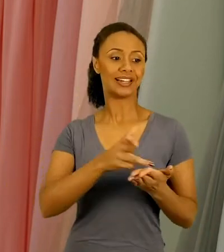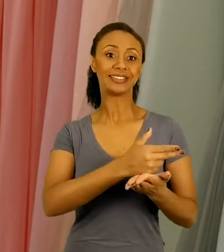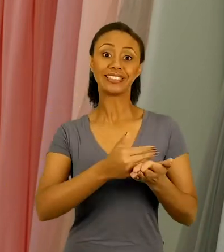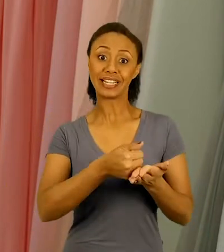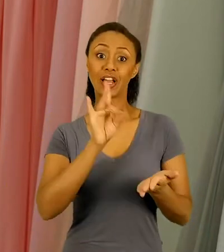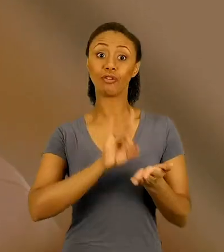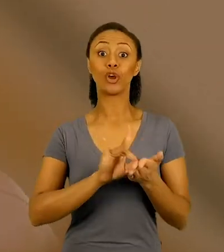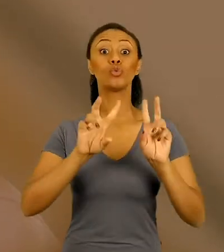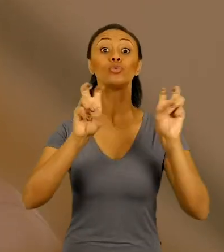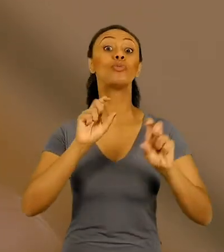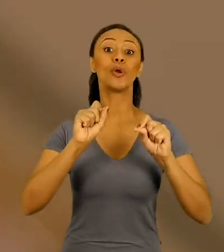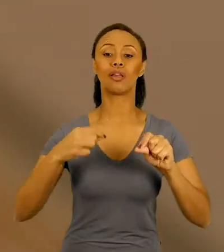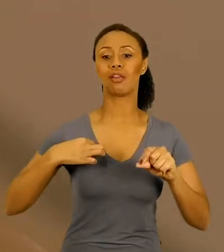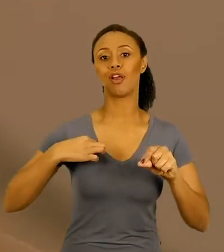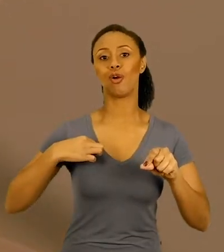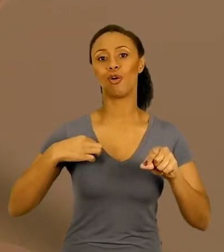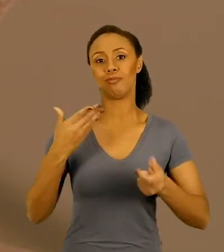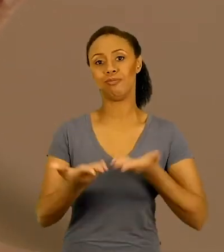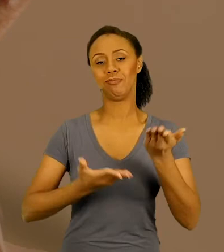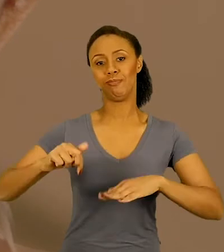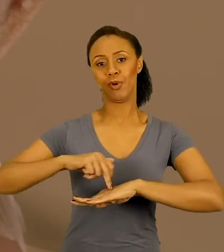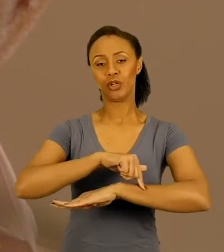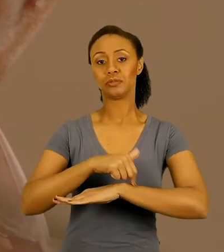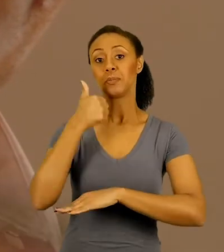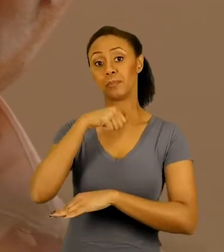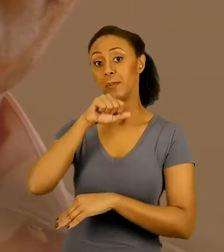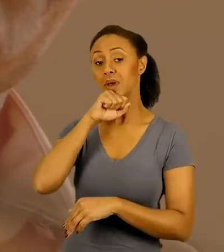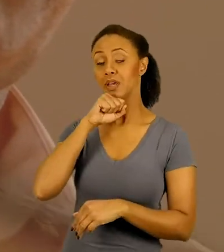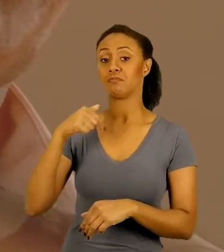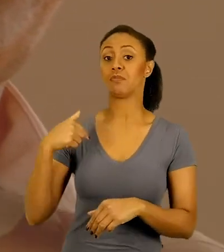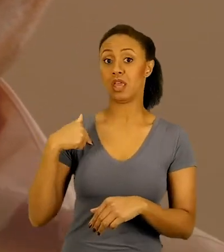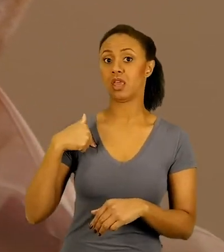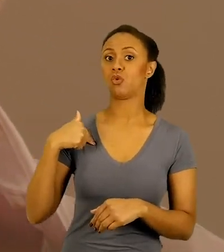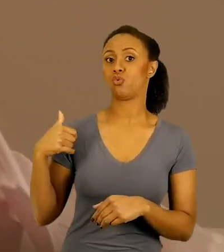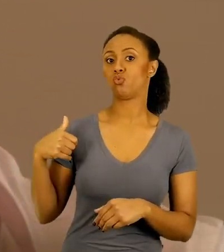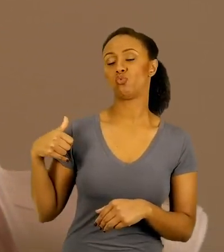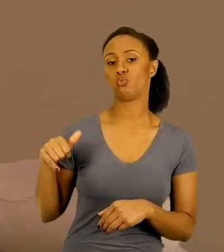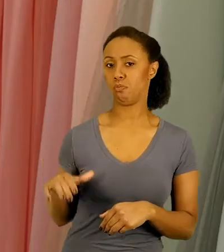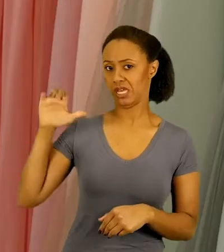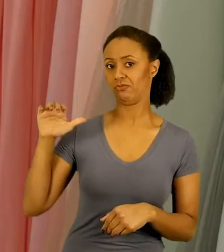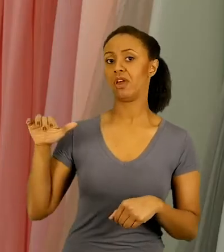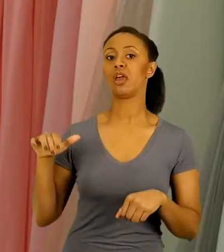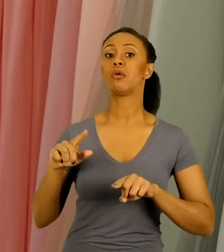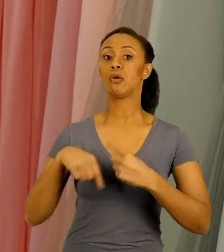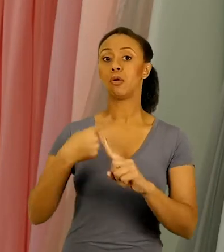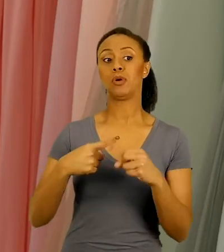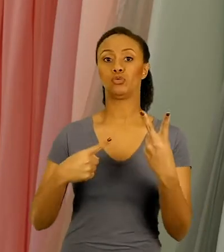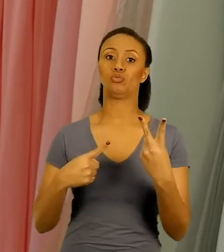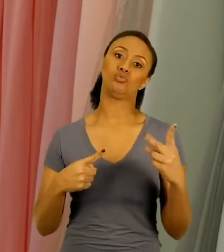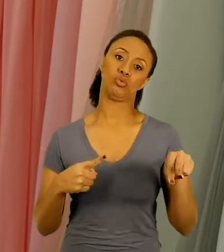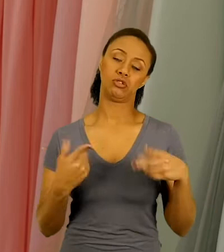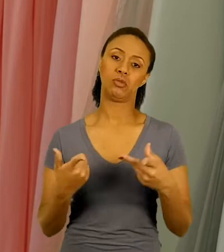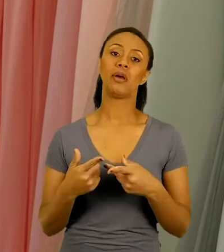desenho de moda. Com Charles Matias, estilista. Era minha mãe, mas meus três irmãos, eu sou mais Charles velho. Desenha um esboço. E meu padrasto tinha aquela coisa que assim, tem que